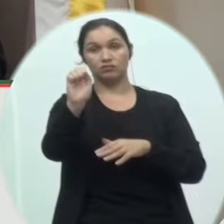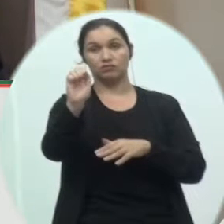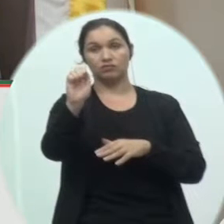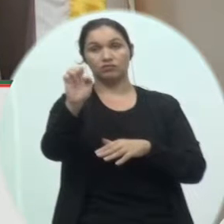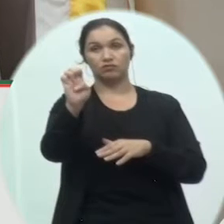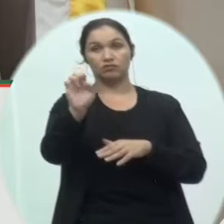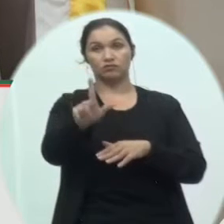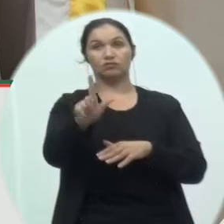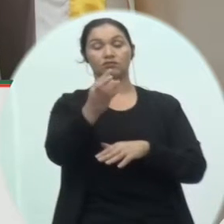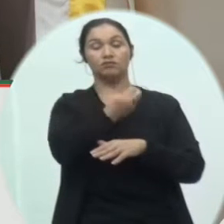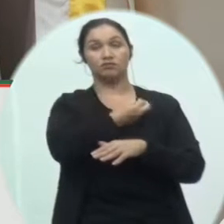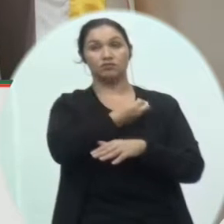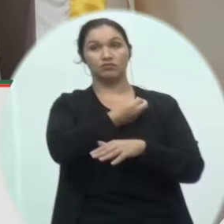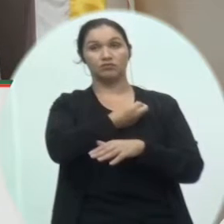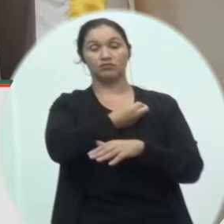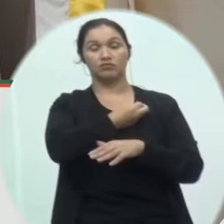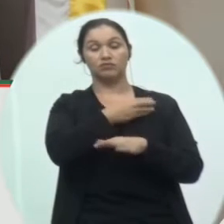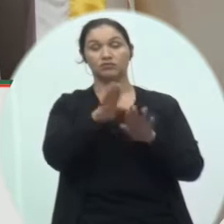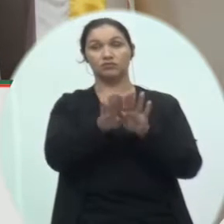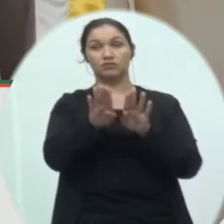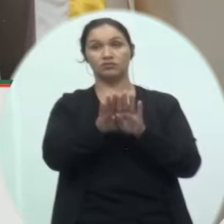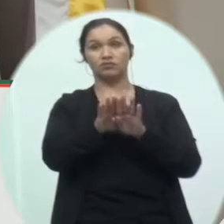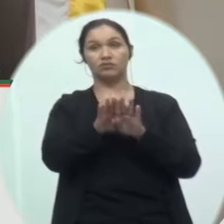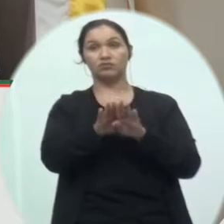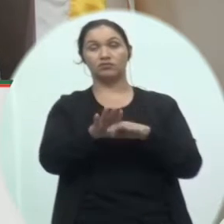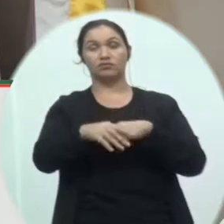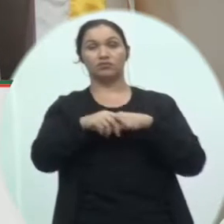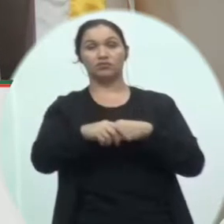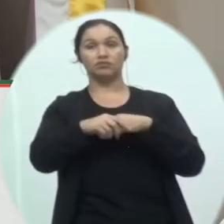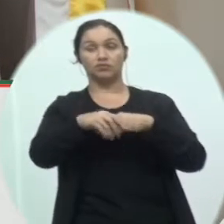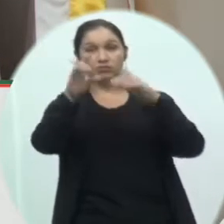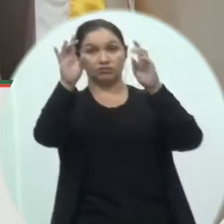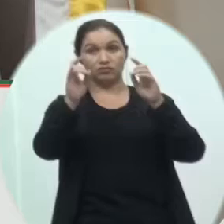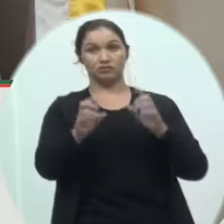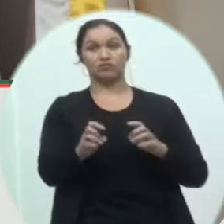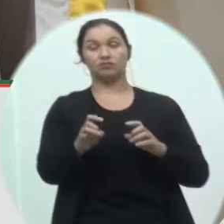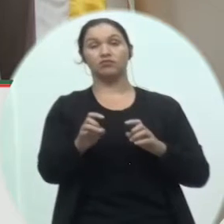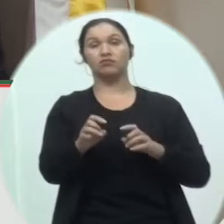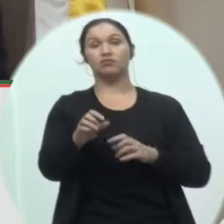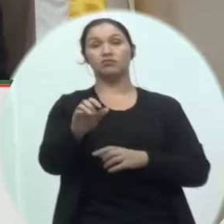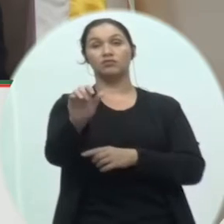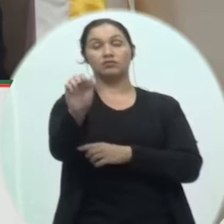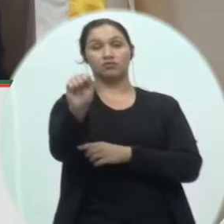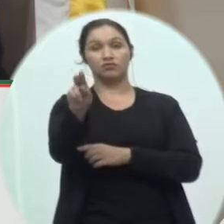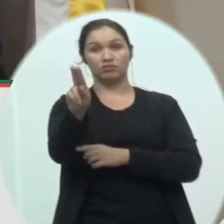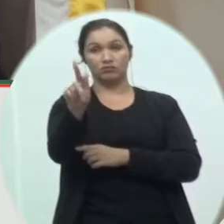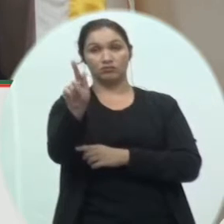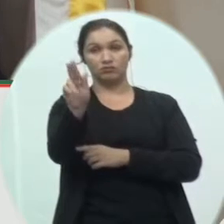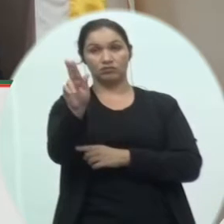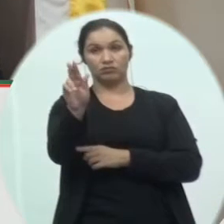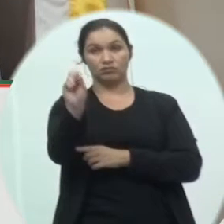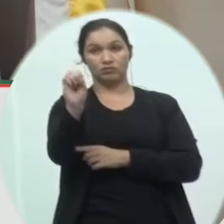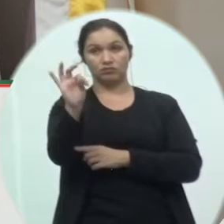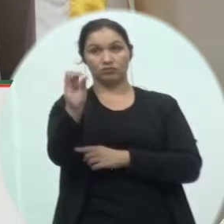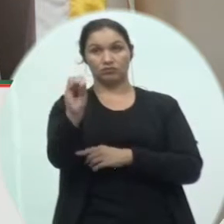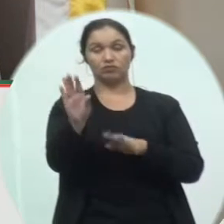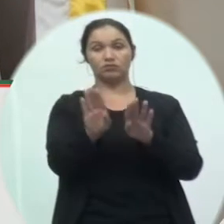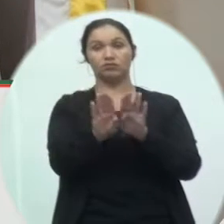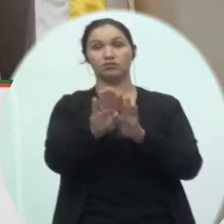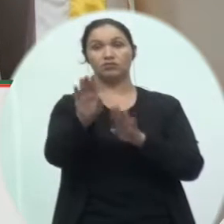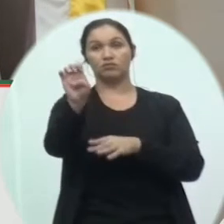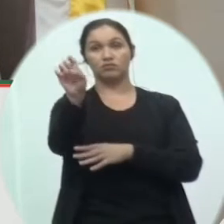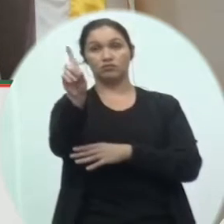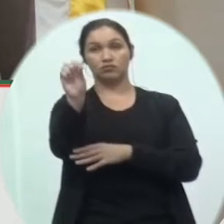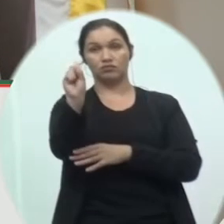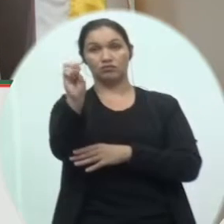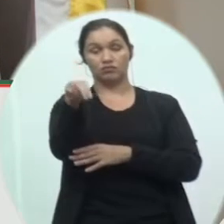de consultório, e um saldo especial ao reverendo, né, ao reverendo André Augusto Busfeld e ao presbítero Edson